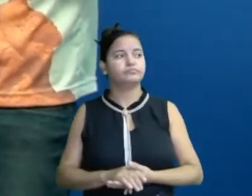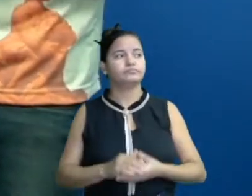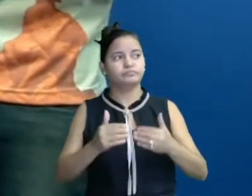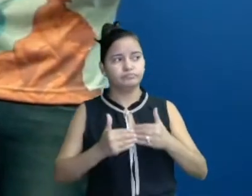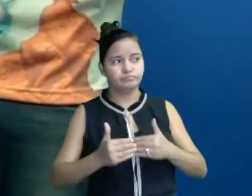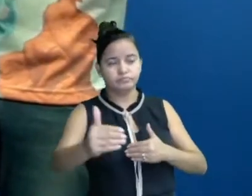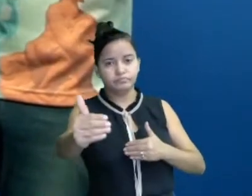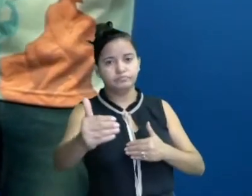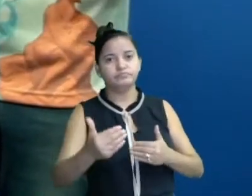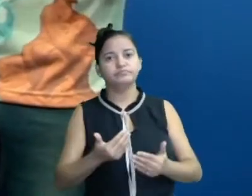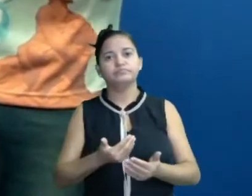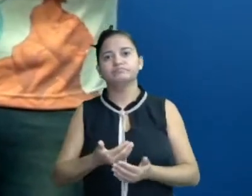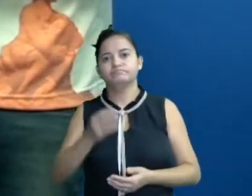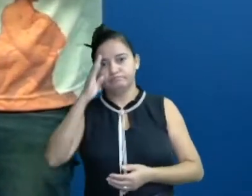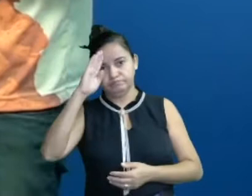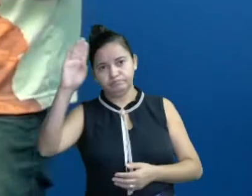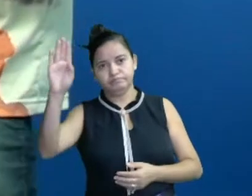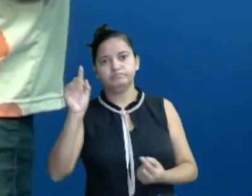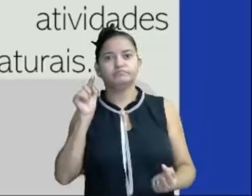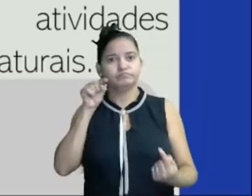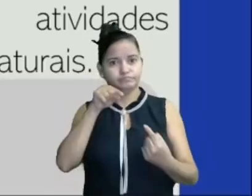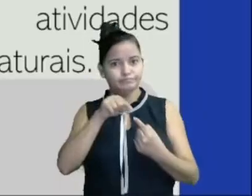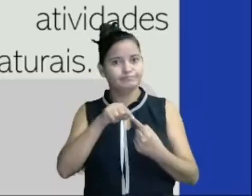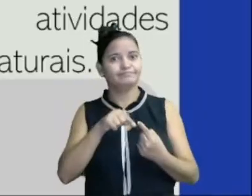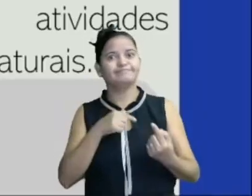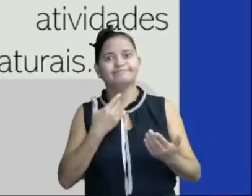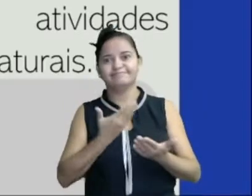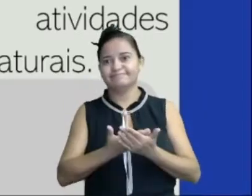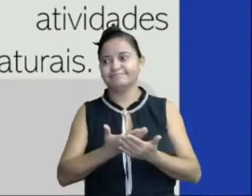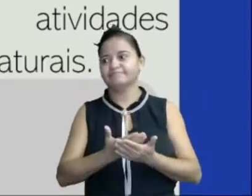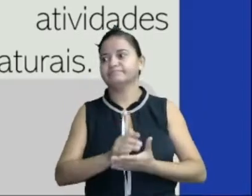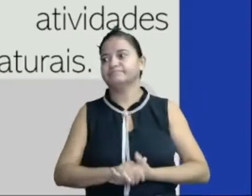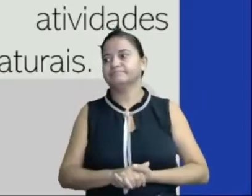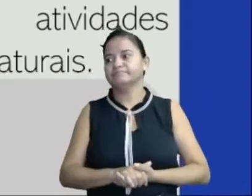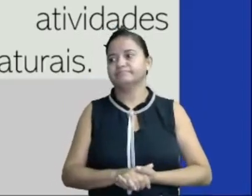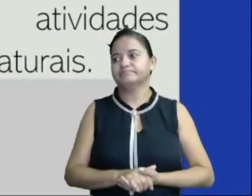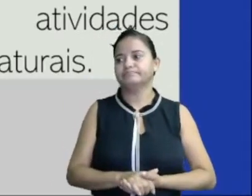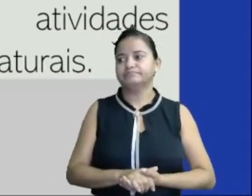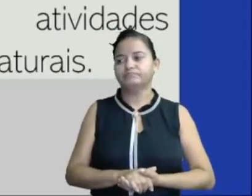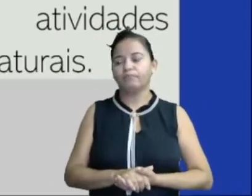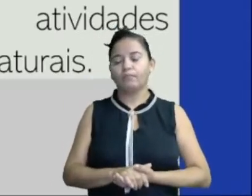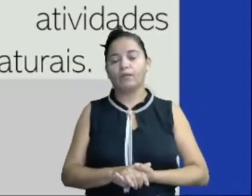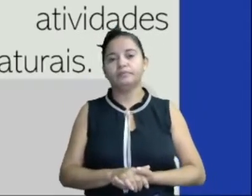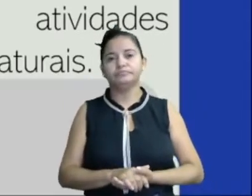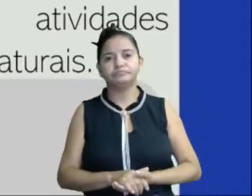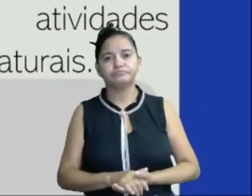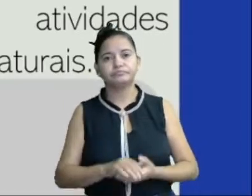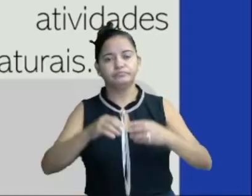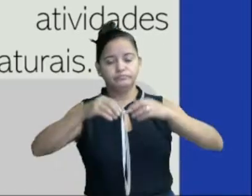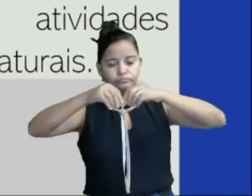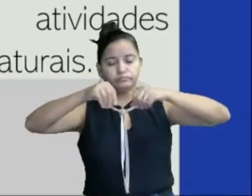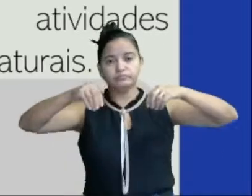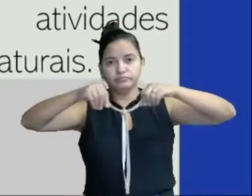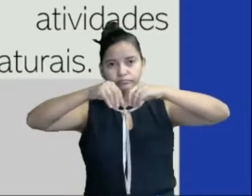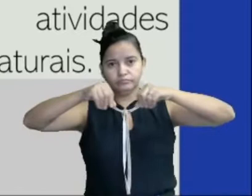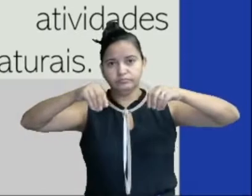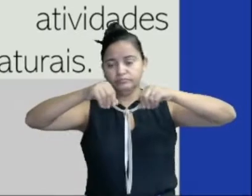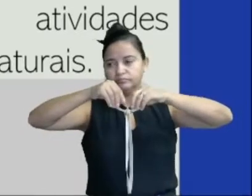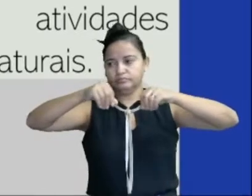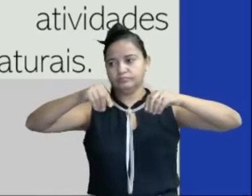esse será o nosso principal objetivo, tá certo? O solo, ele é um